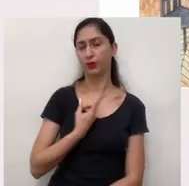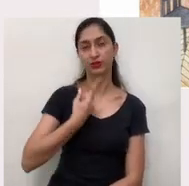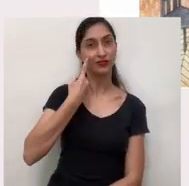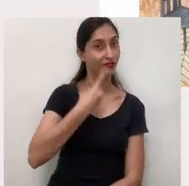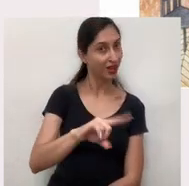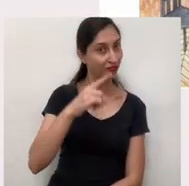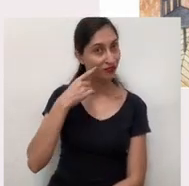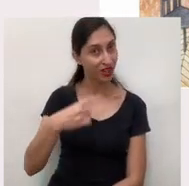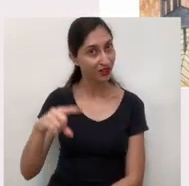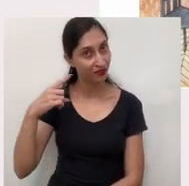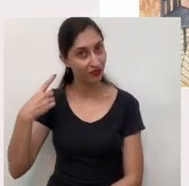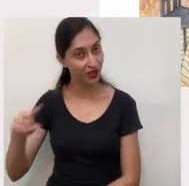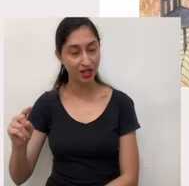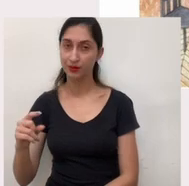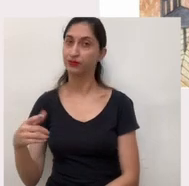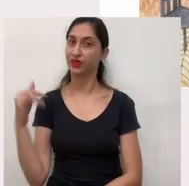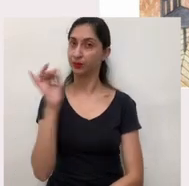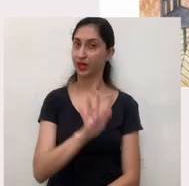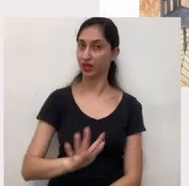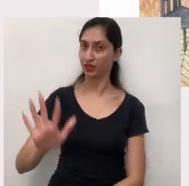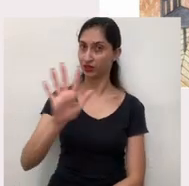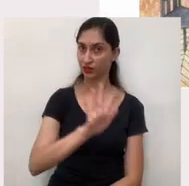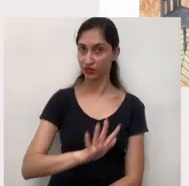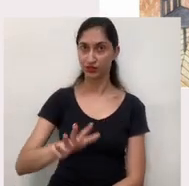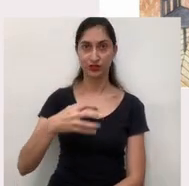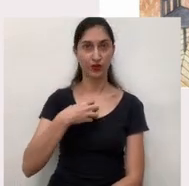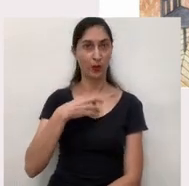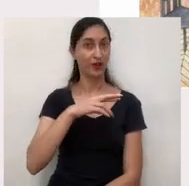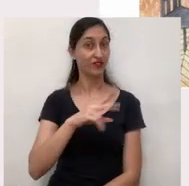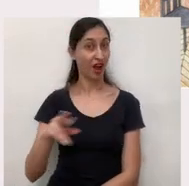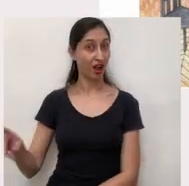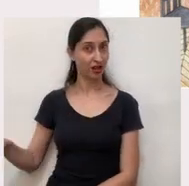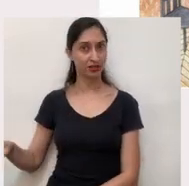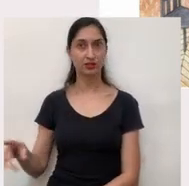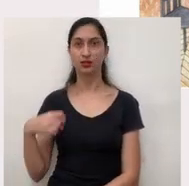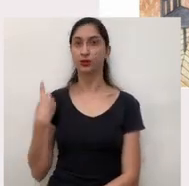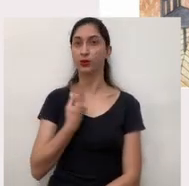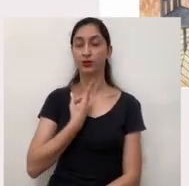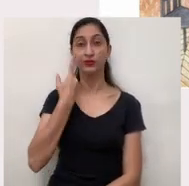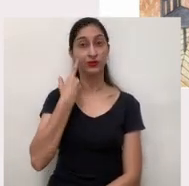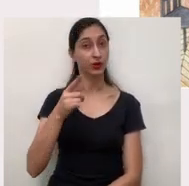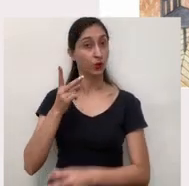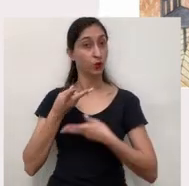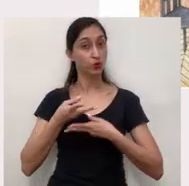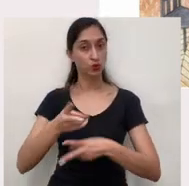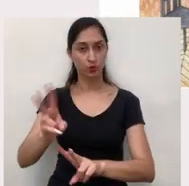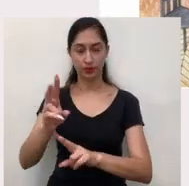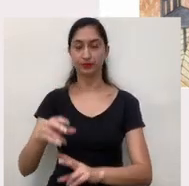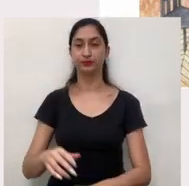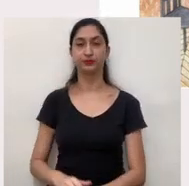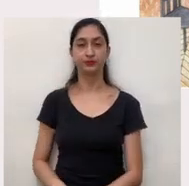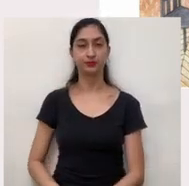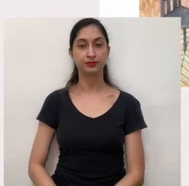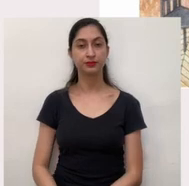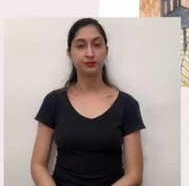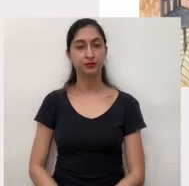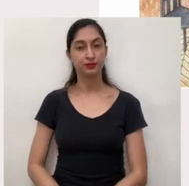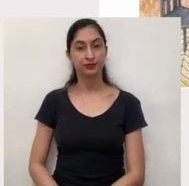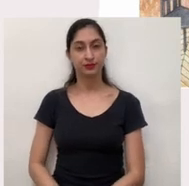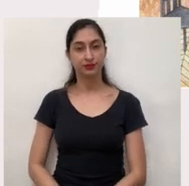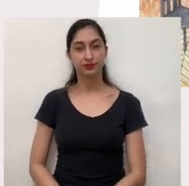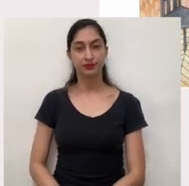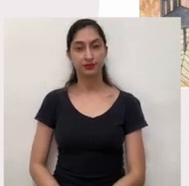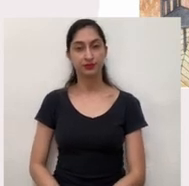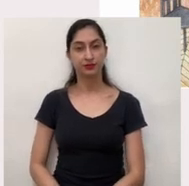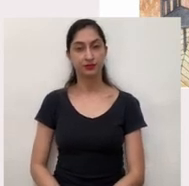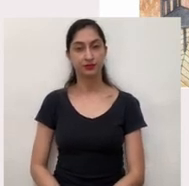manifestações assim, né, dessas imagens nessa continuidade, assim, né? Pode passar, por favor.